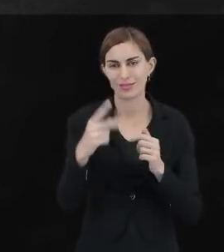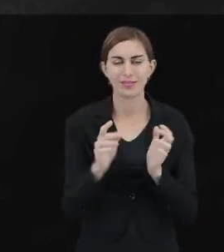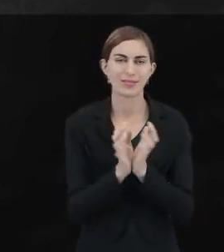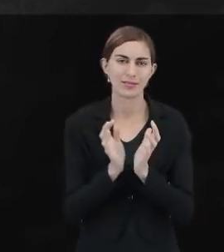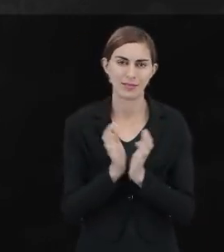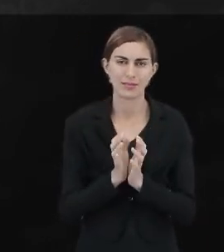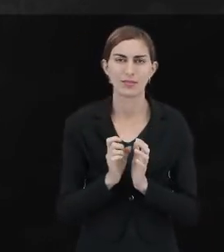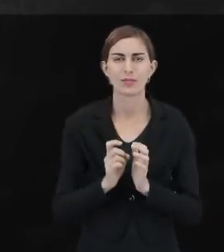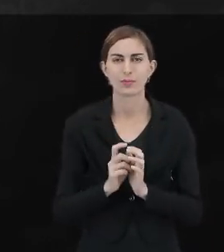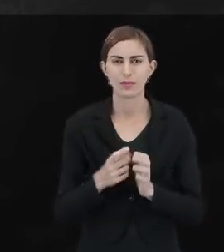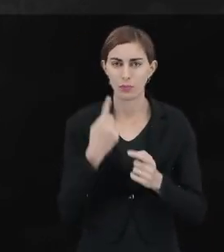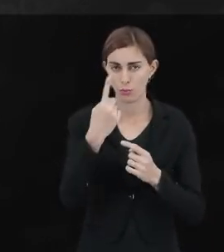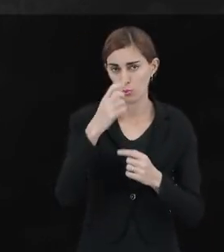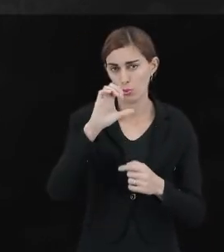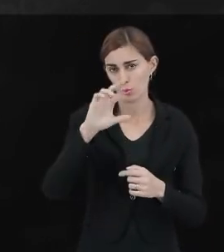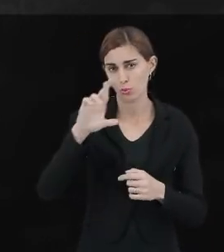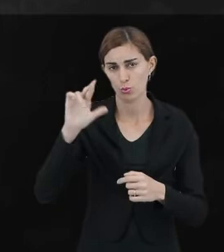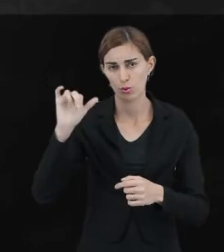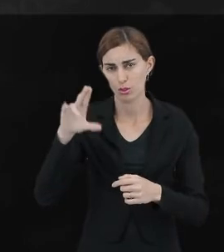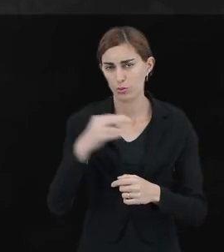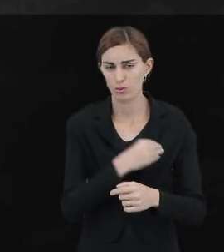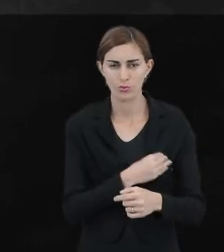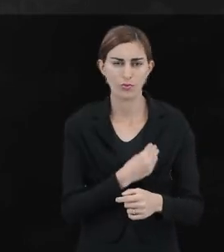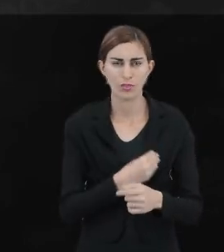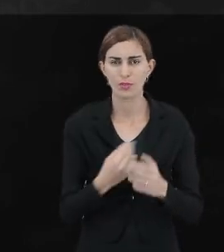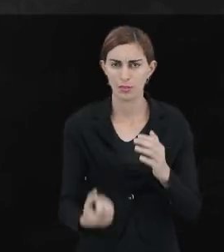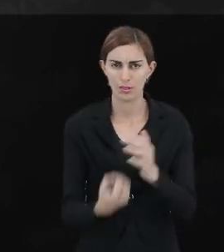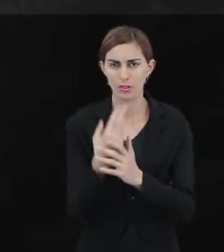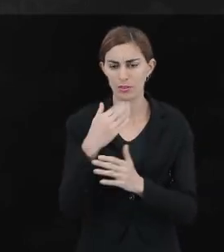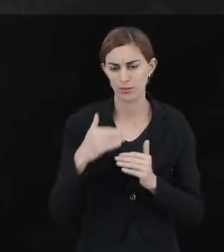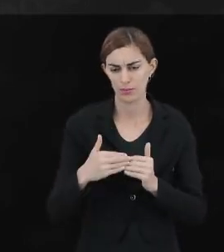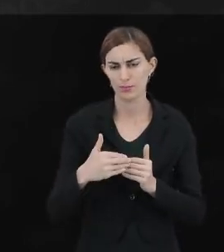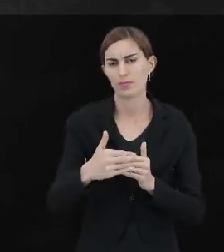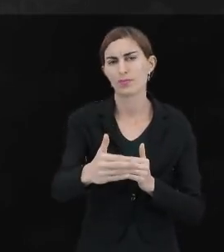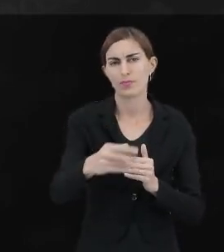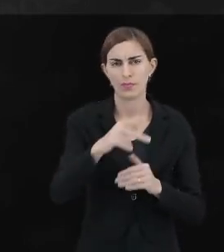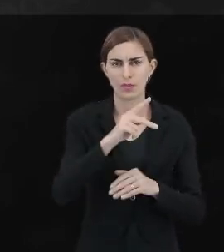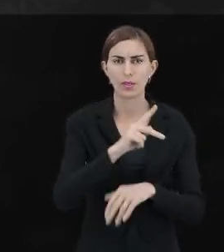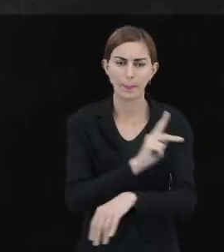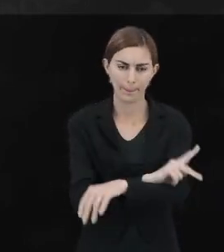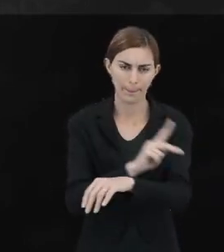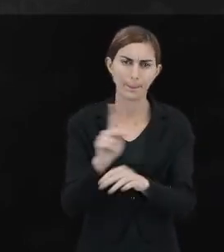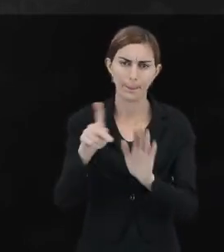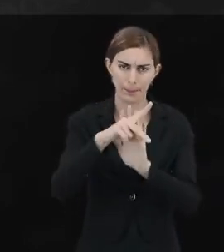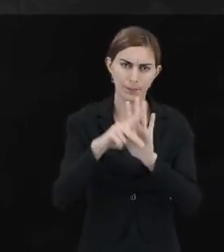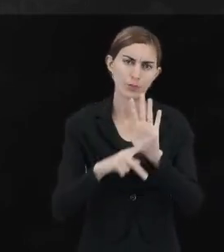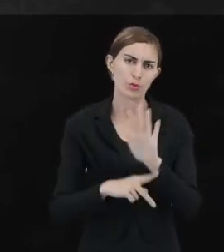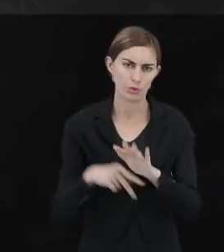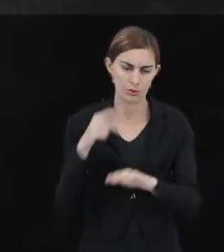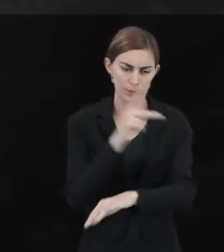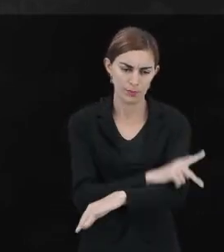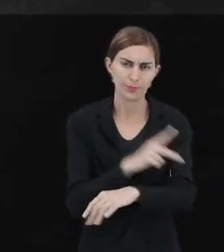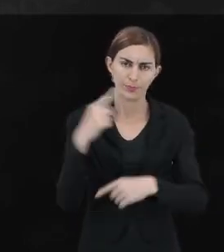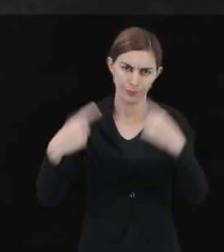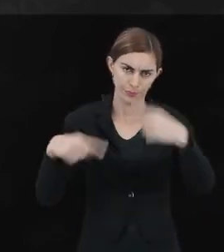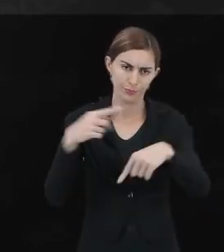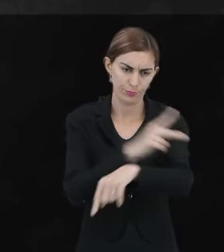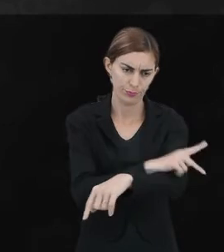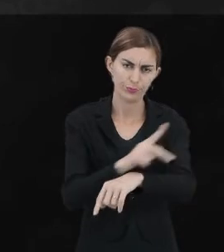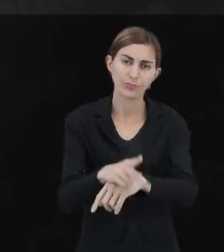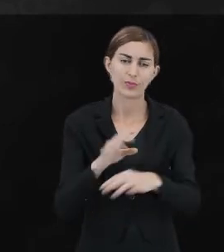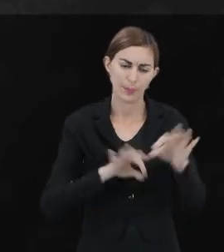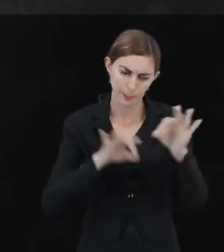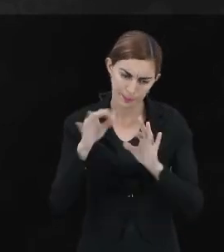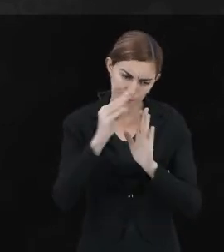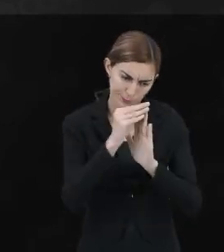grupo. Um currículo vivo é criado a partir do projeto político-pedagógico quando este é